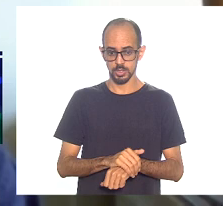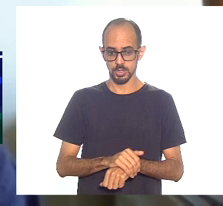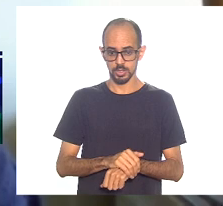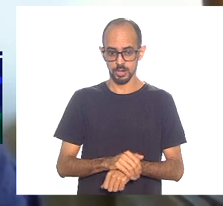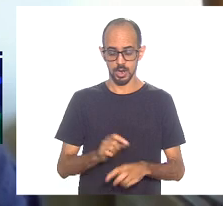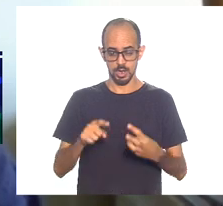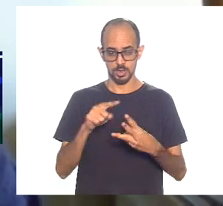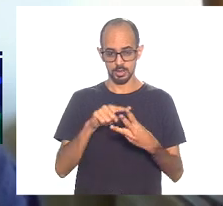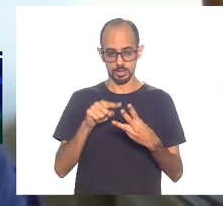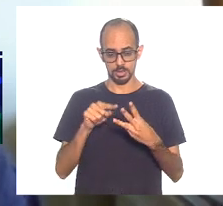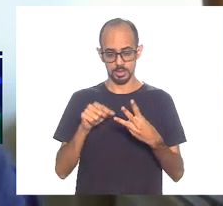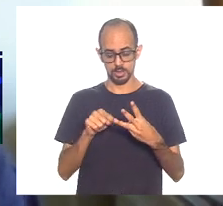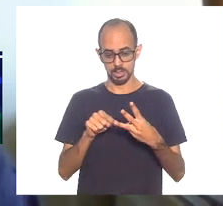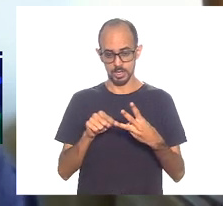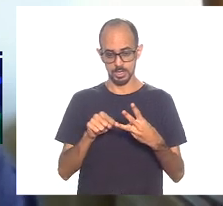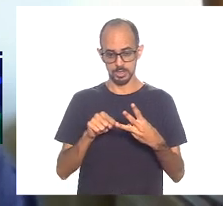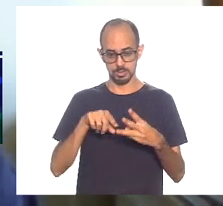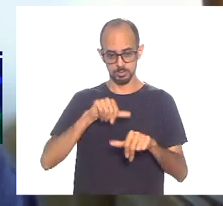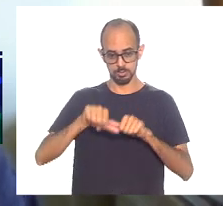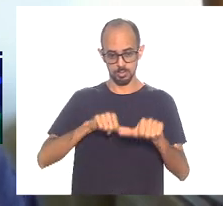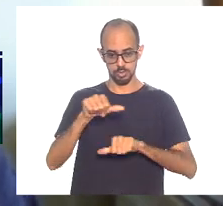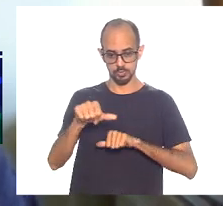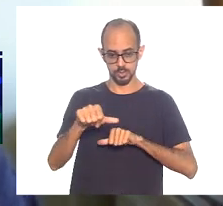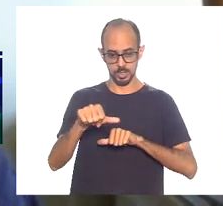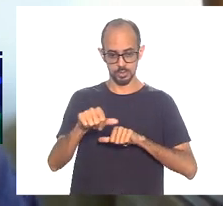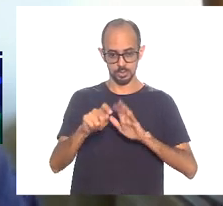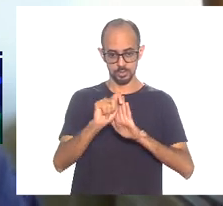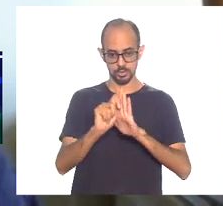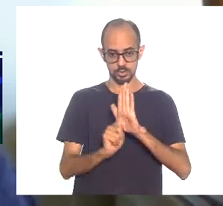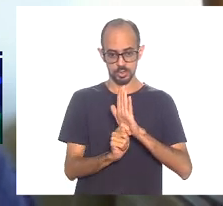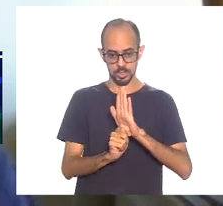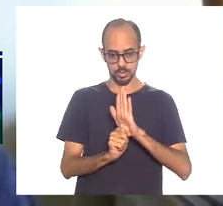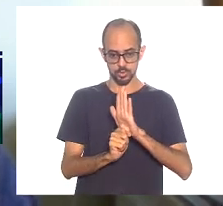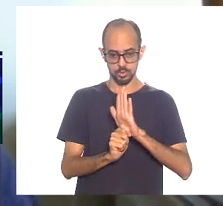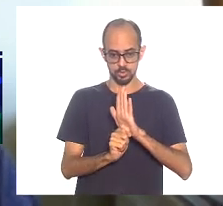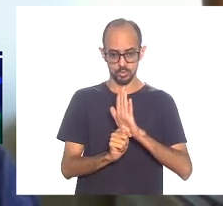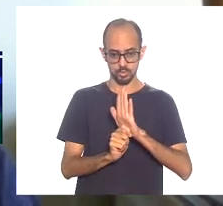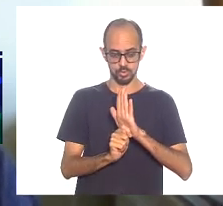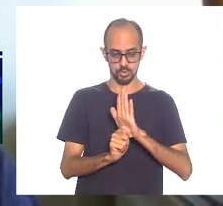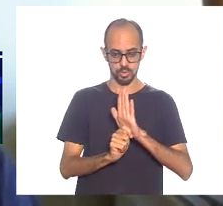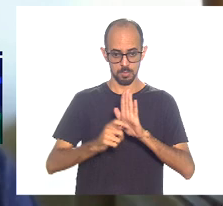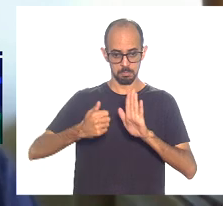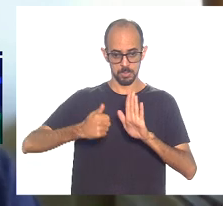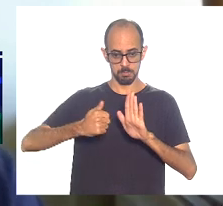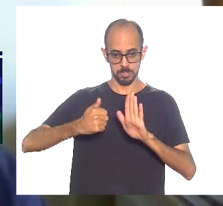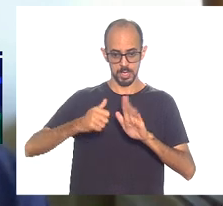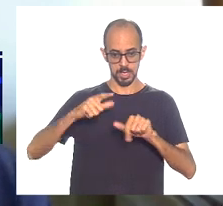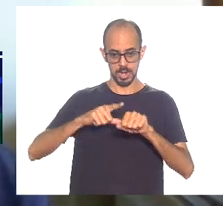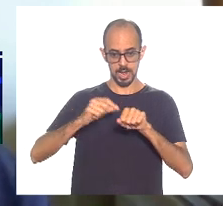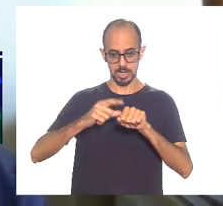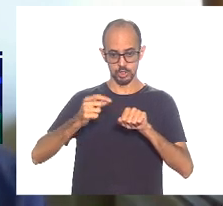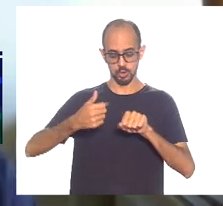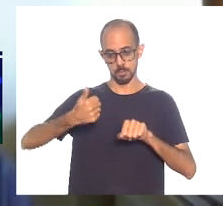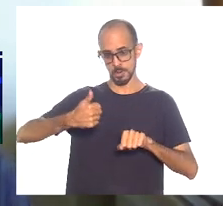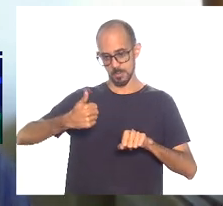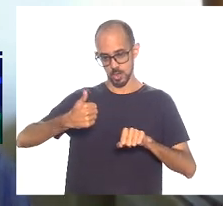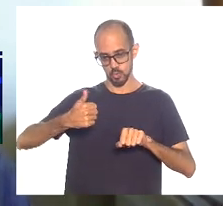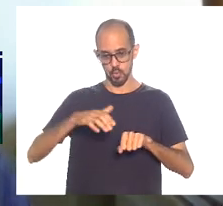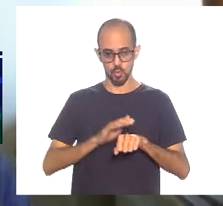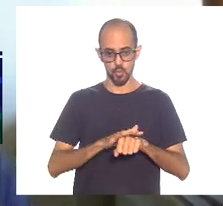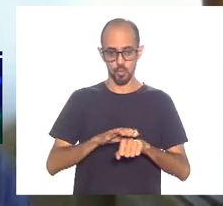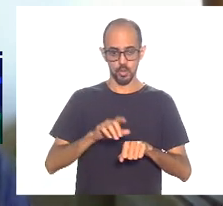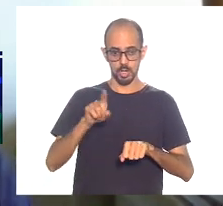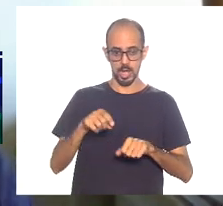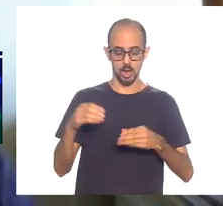três alterações eu nacionais e é a primeira no artigo 1º